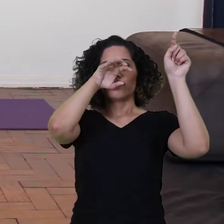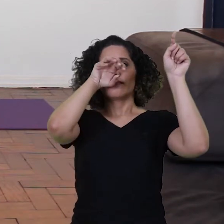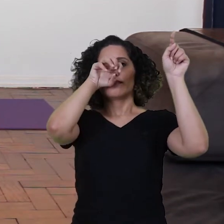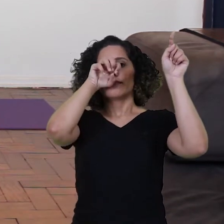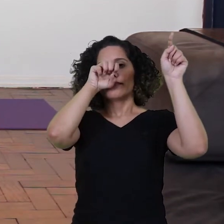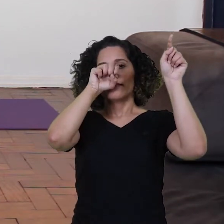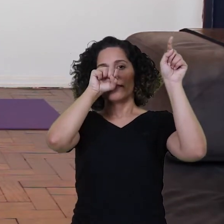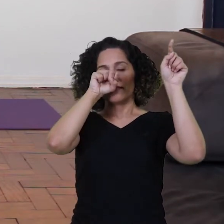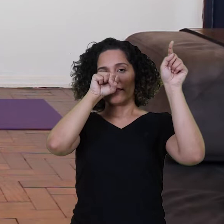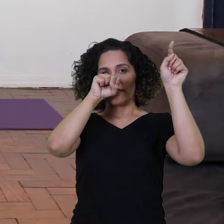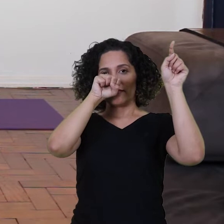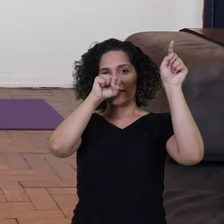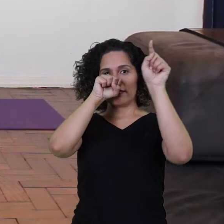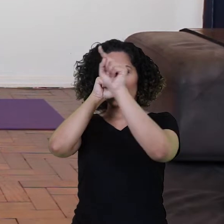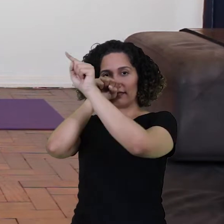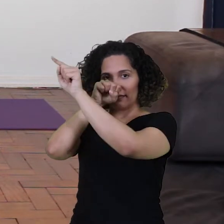Inspira,